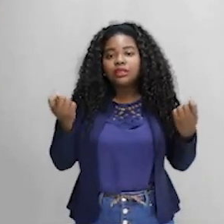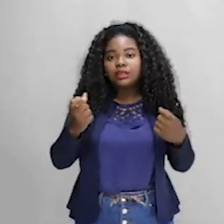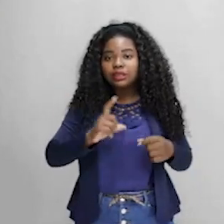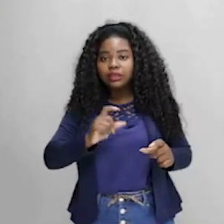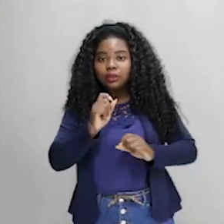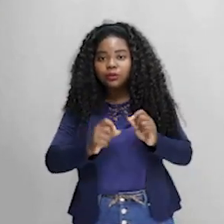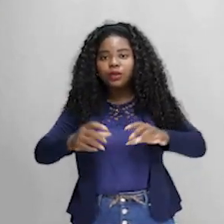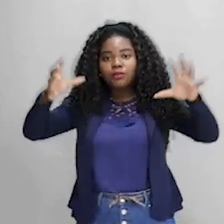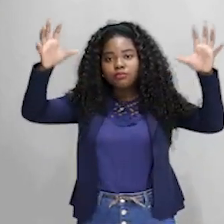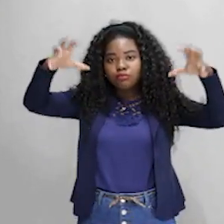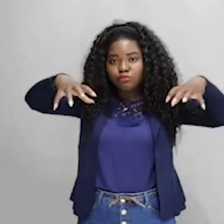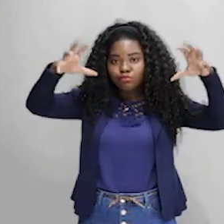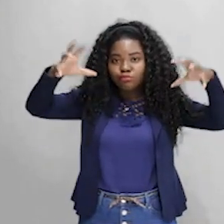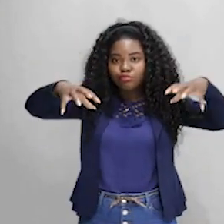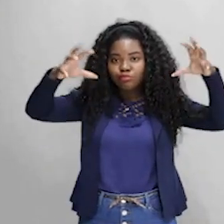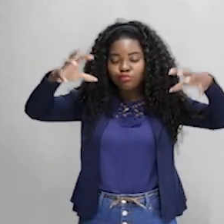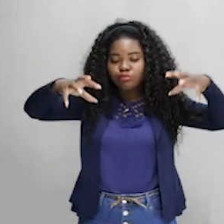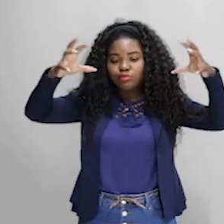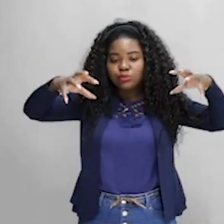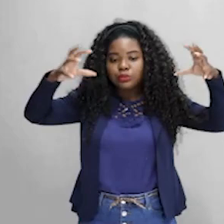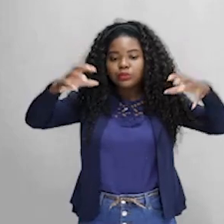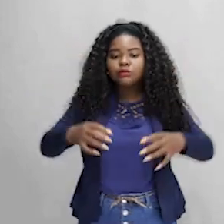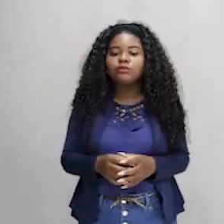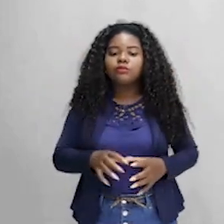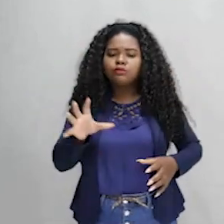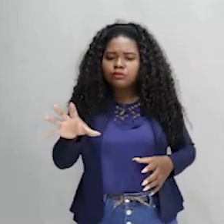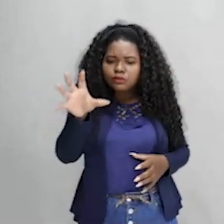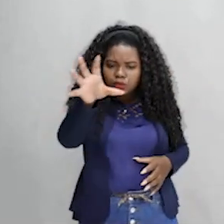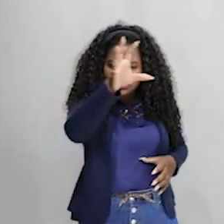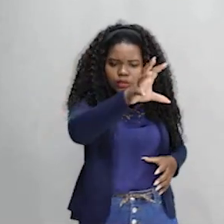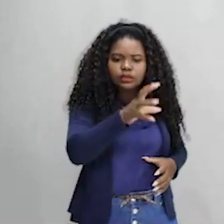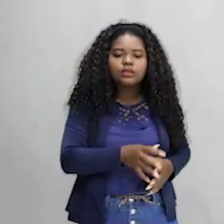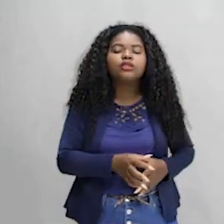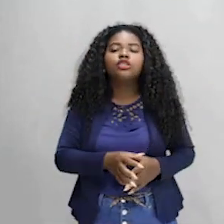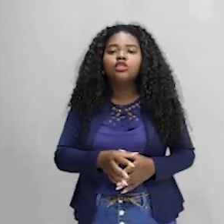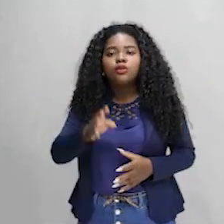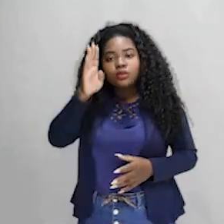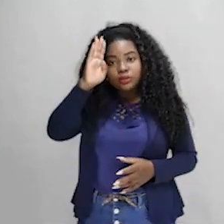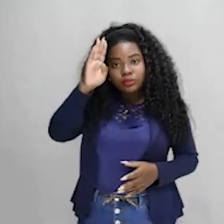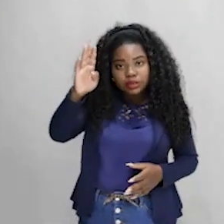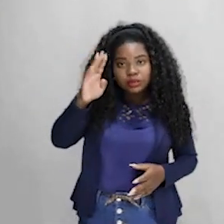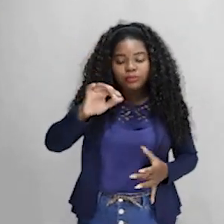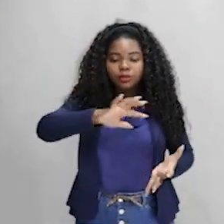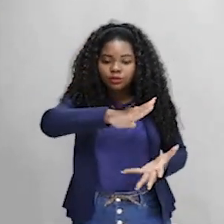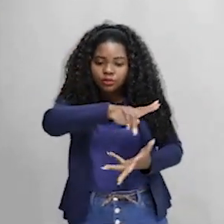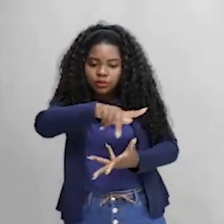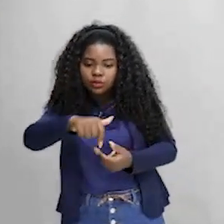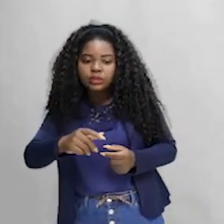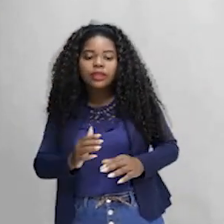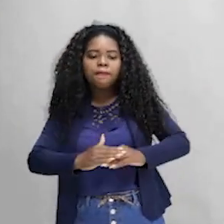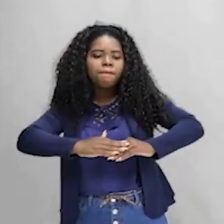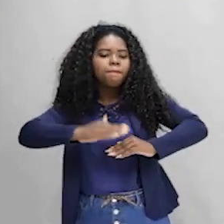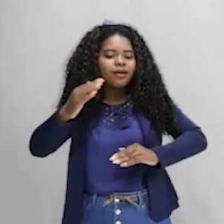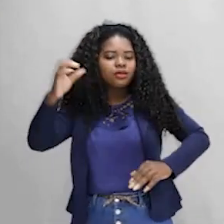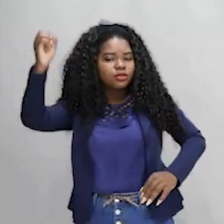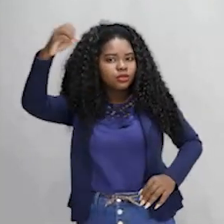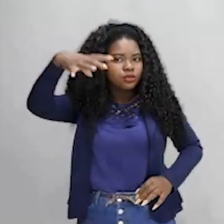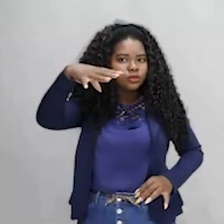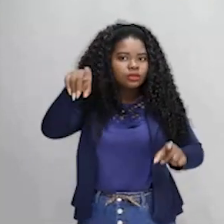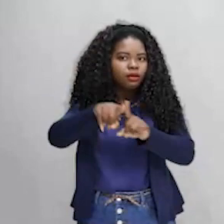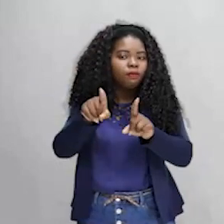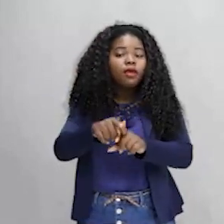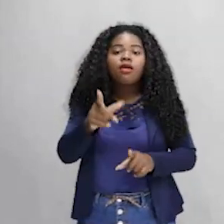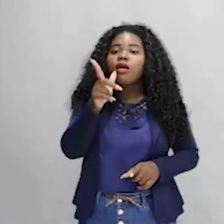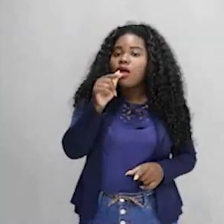chuva, água. Então, nas regiões centrais do planeta, galera, eu tenho aí maior quantidade de luz e maior possibilidade de